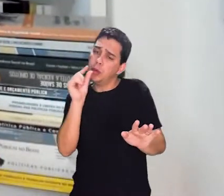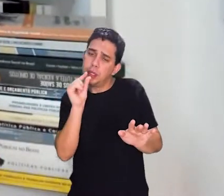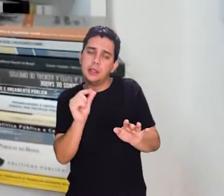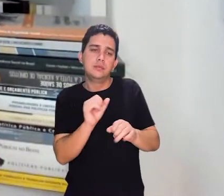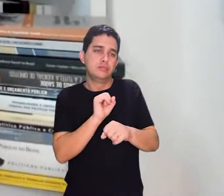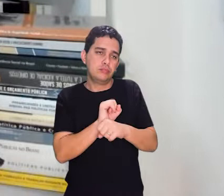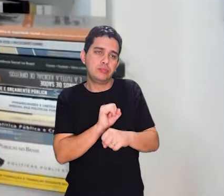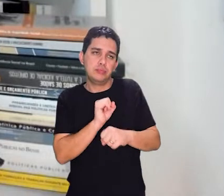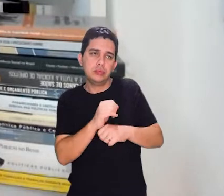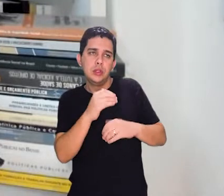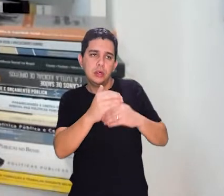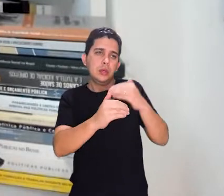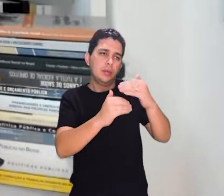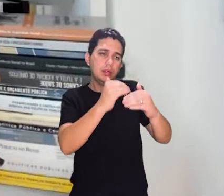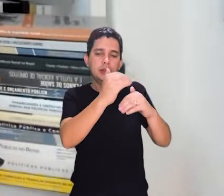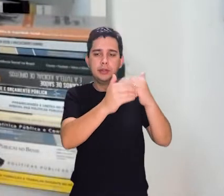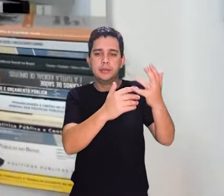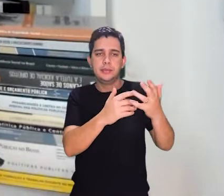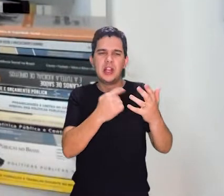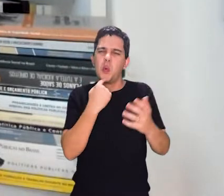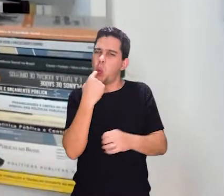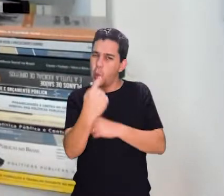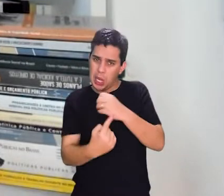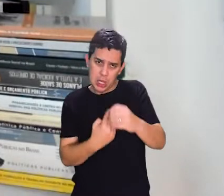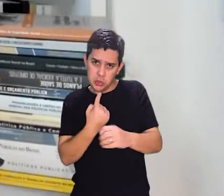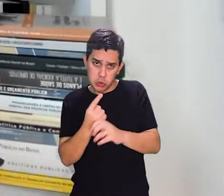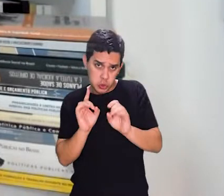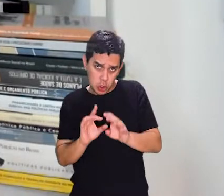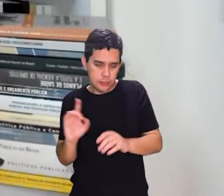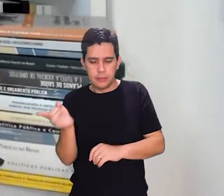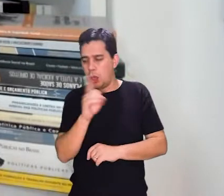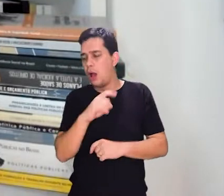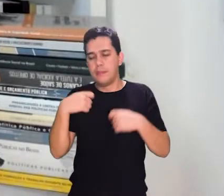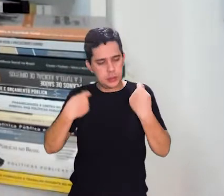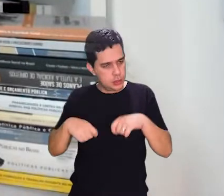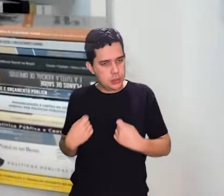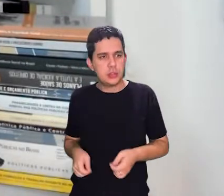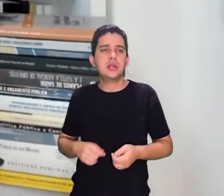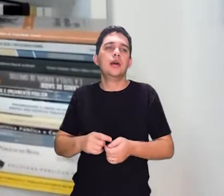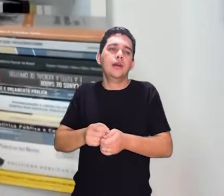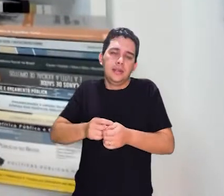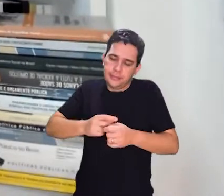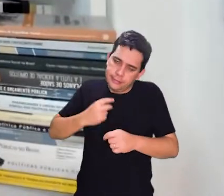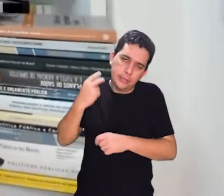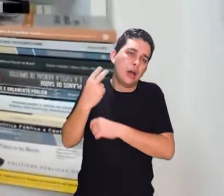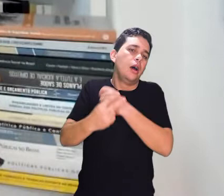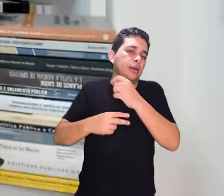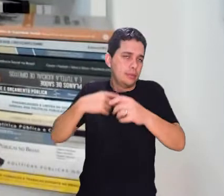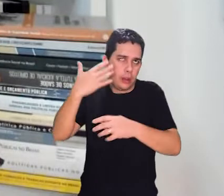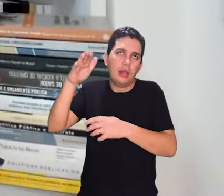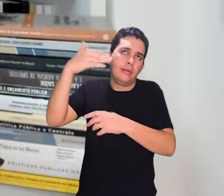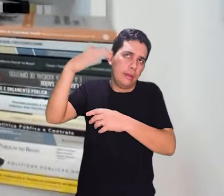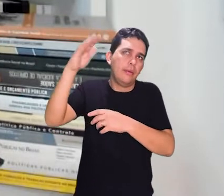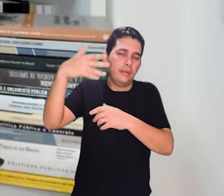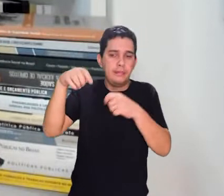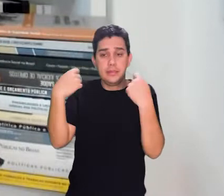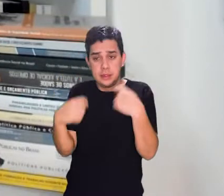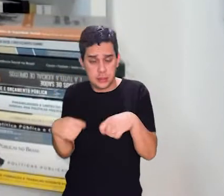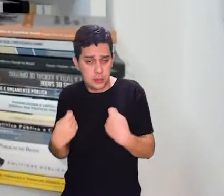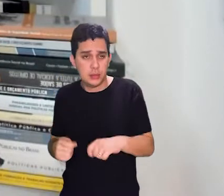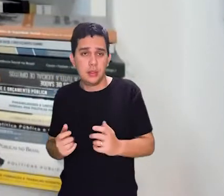que não é o de um ano, que foi utilizado para estabilizar a situação da unidade de saúde.